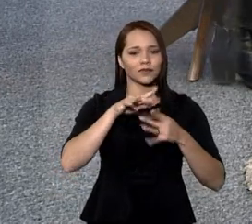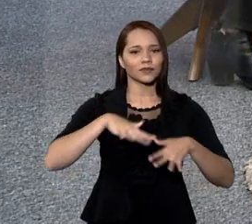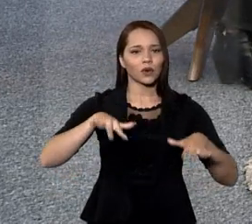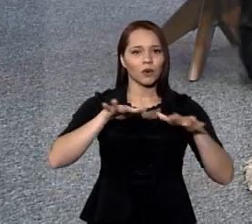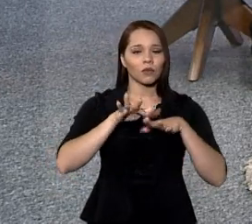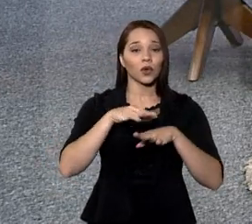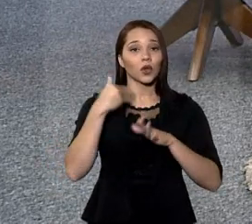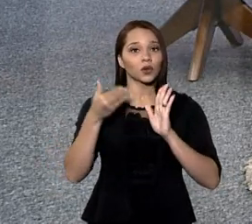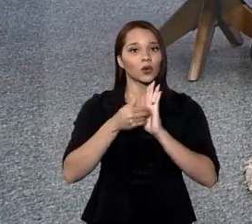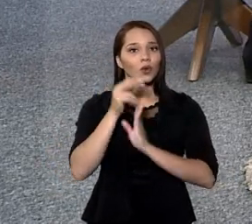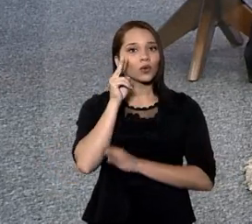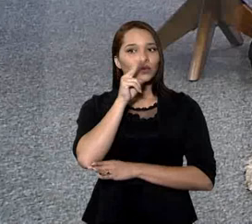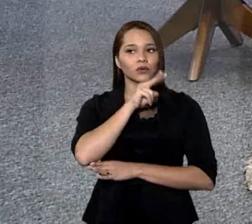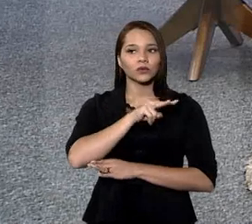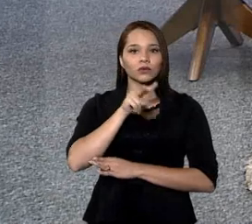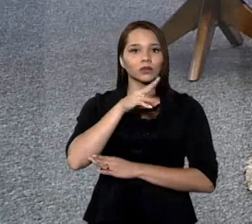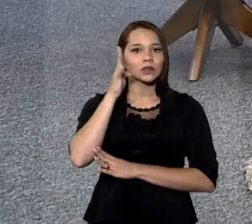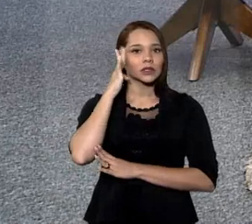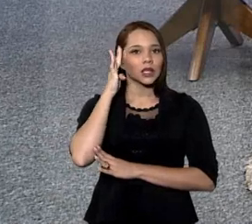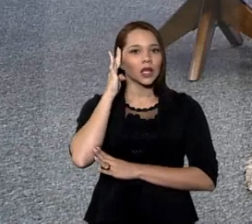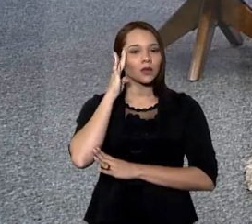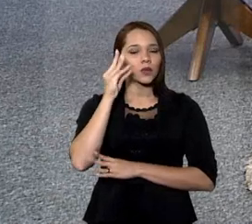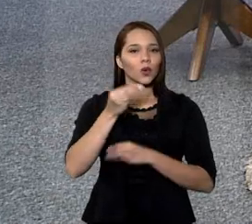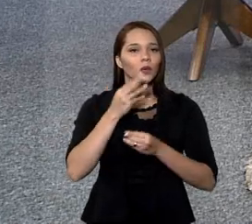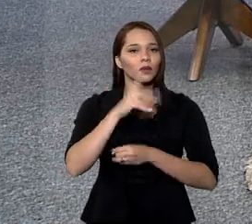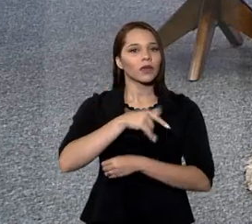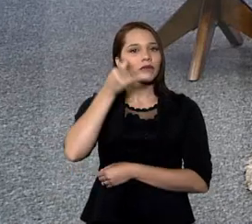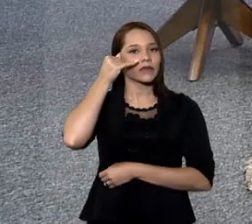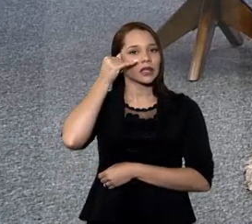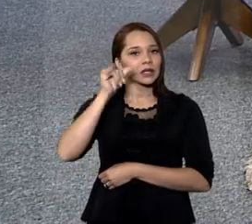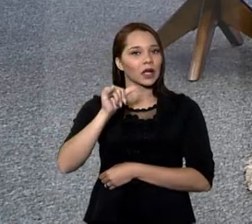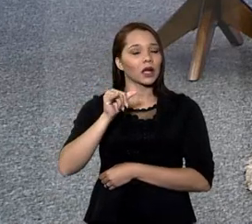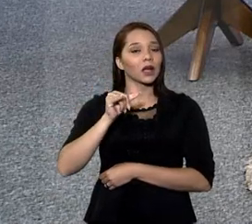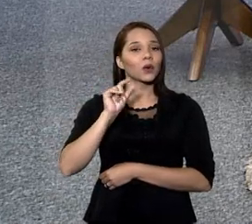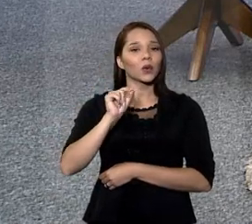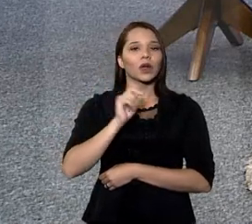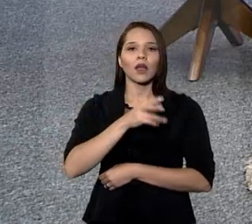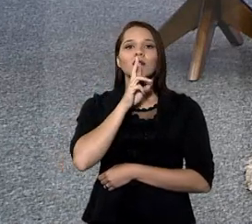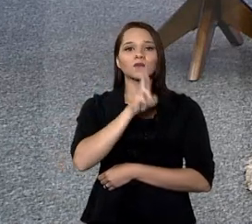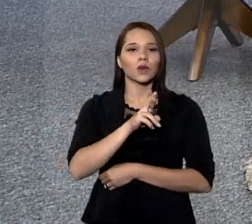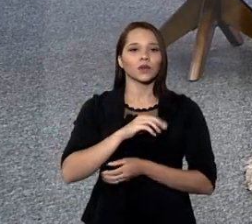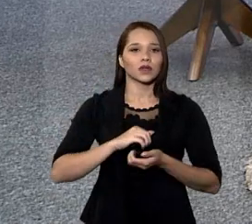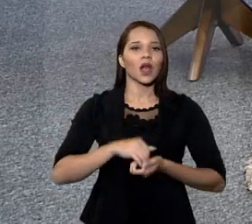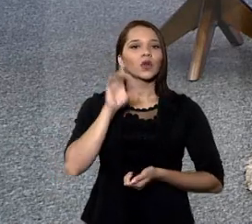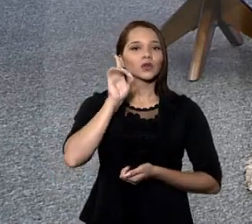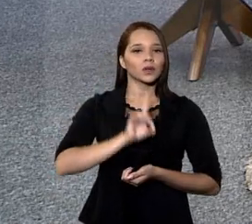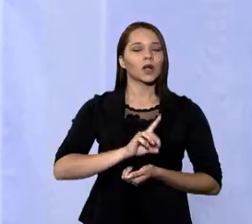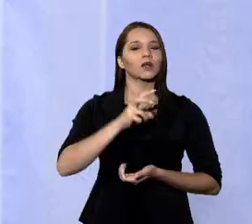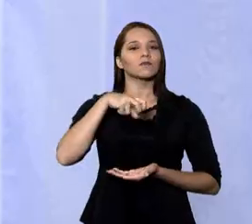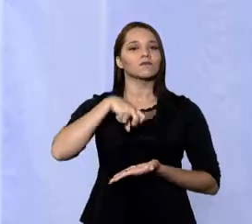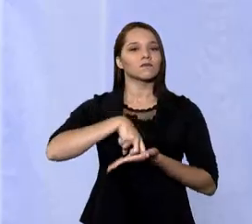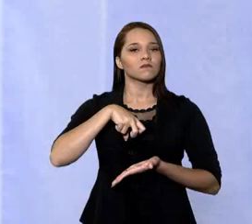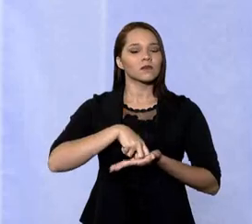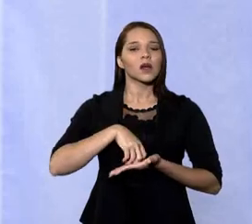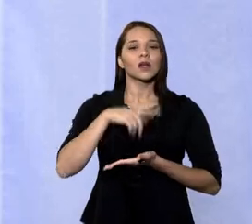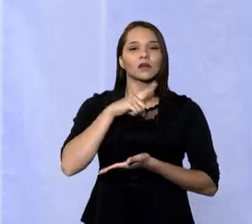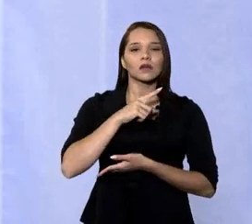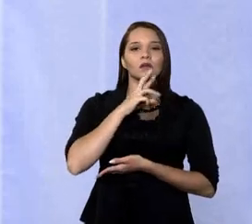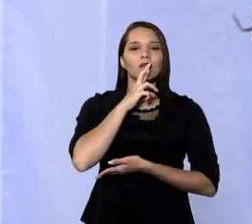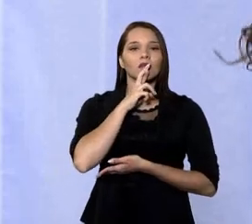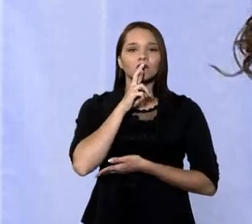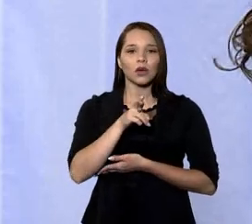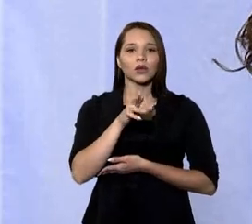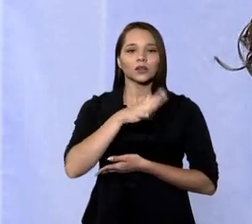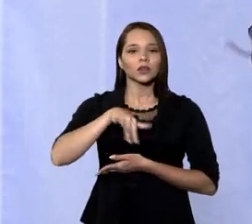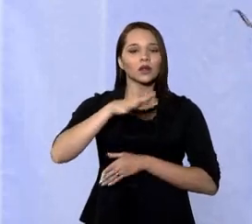para o senso comum ela é muito visto eu soubesse eixo da do ponto de vista da prevenção terciária que é o que é a resposta é o direito penal